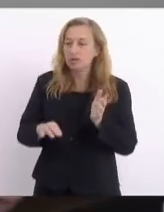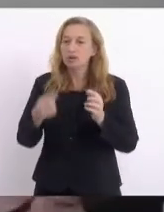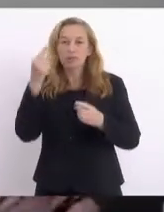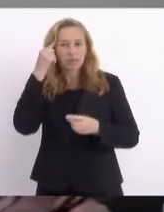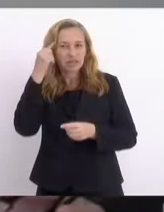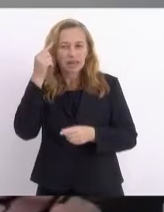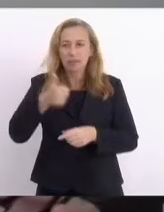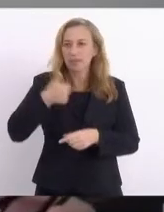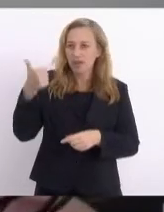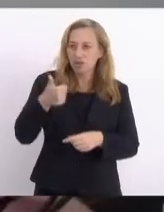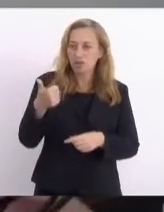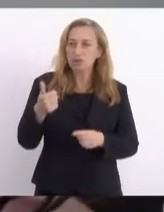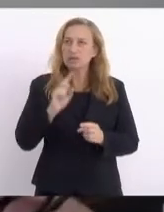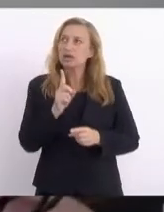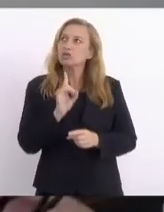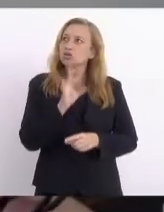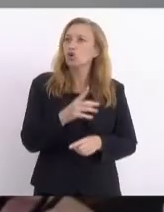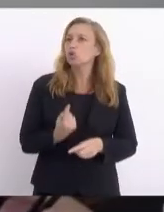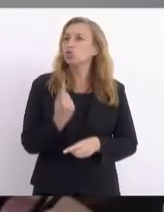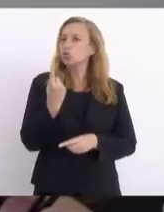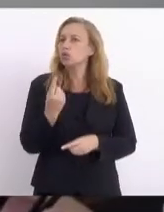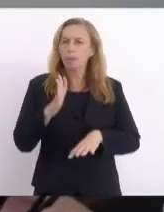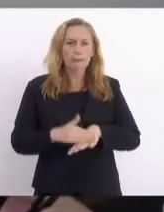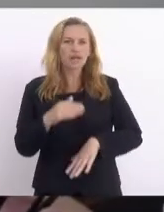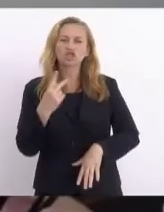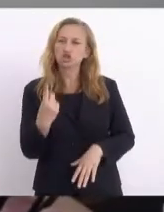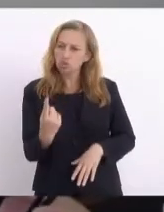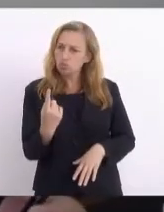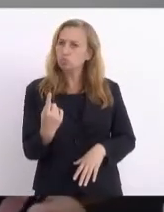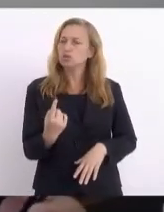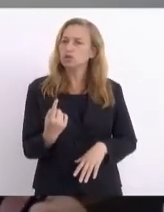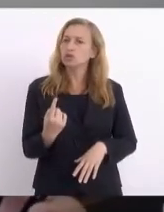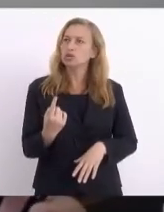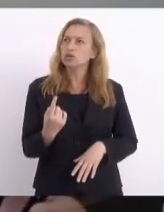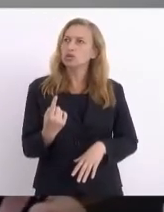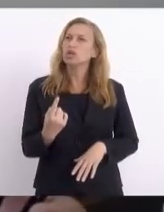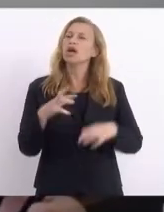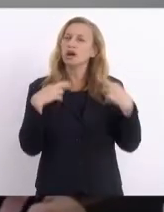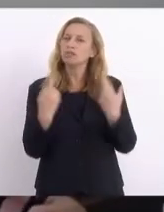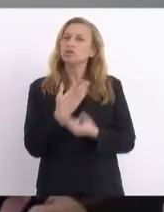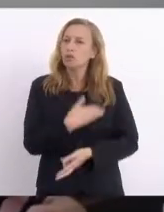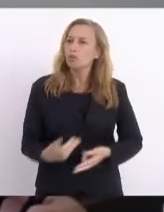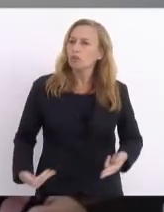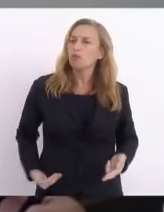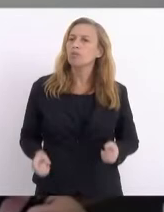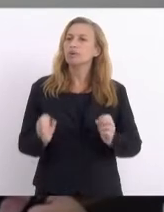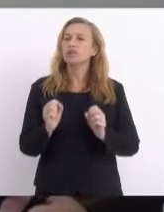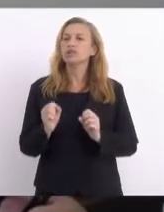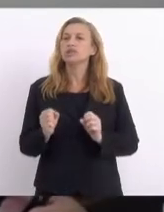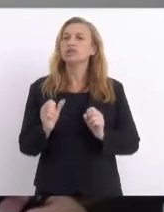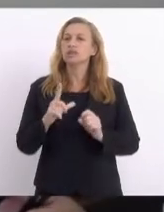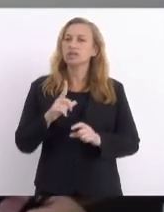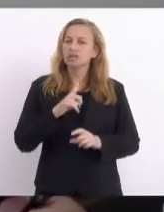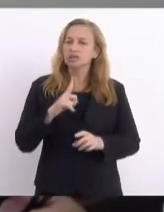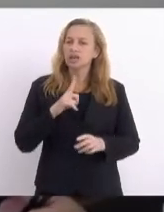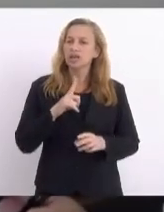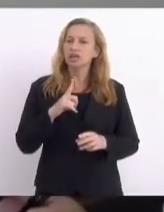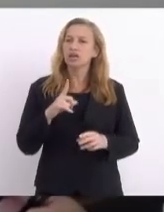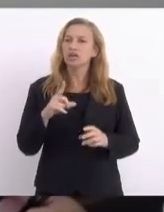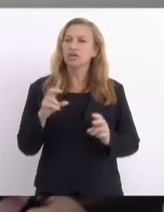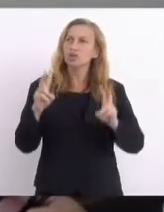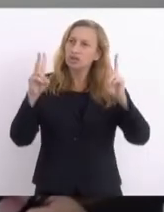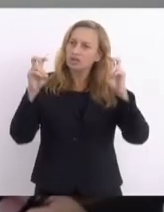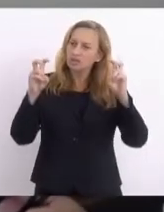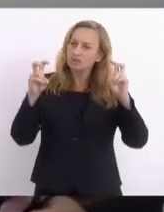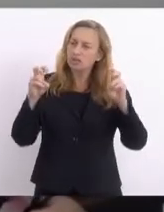reflexão, talvez não apenas em uma, em mais de uma, Luiz Paulo, talvez mais de uma audiência pública, que se tem um dilema posto